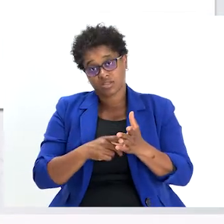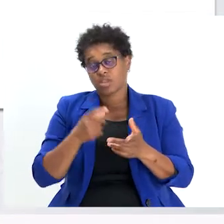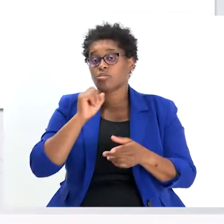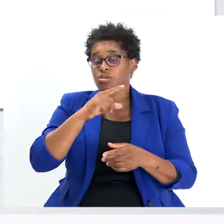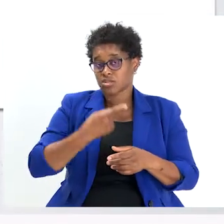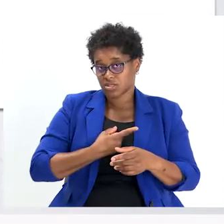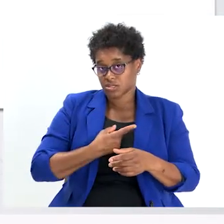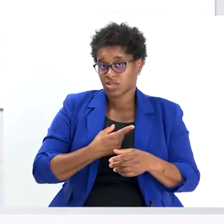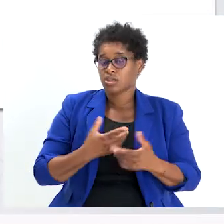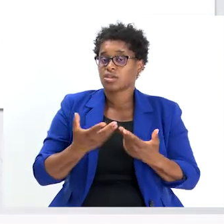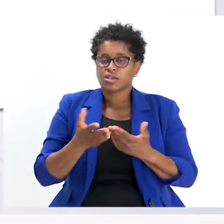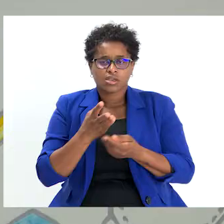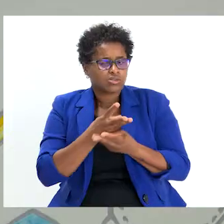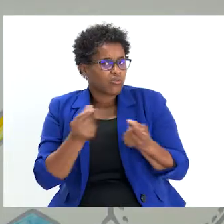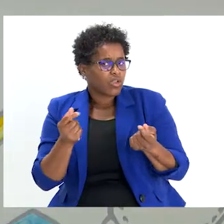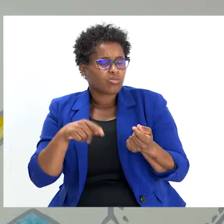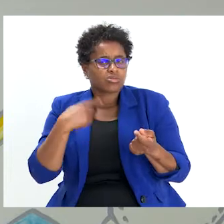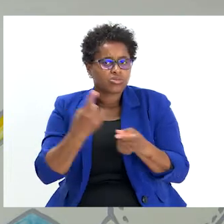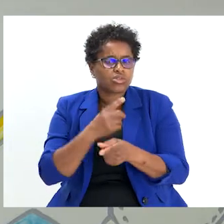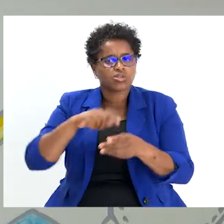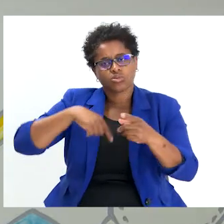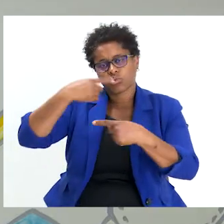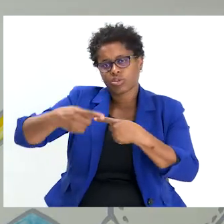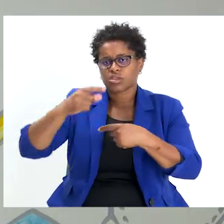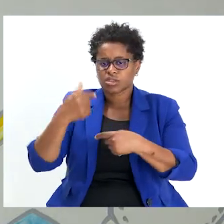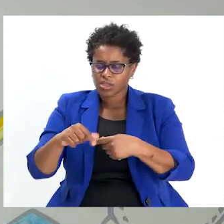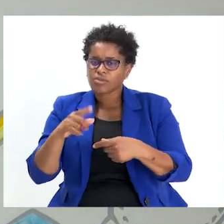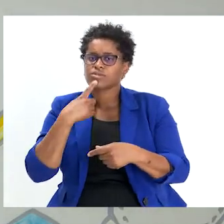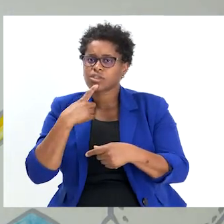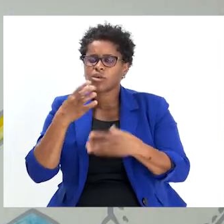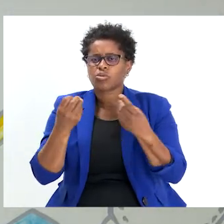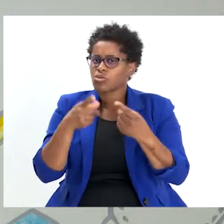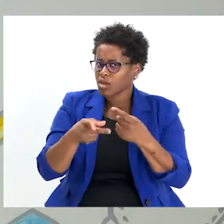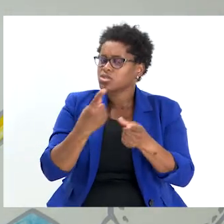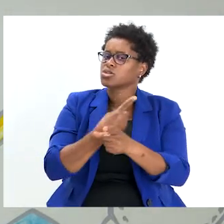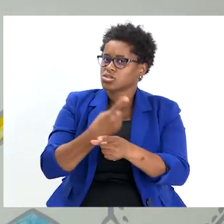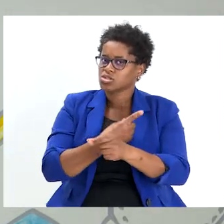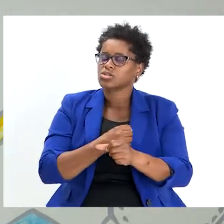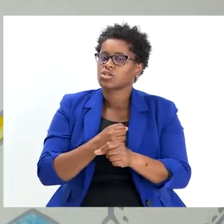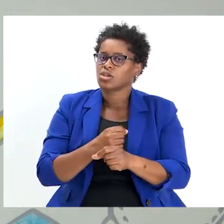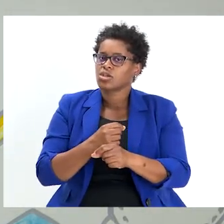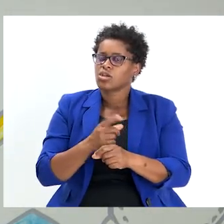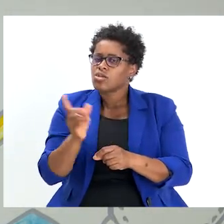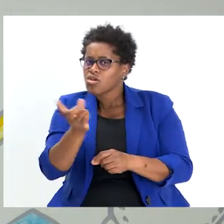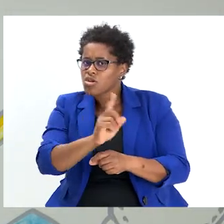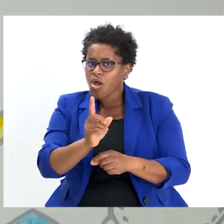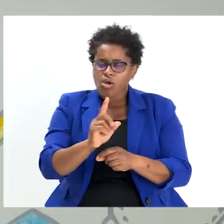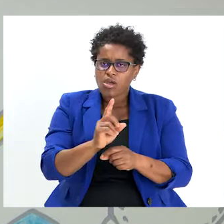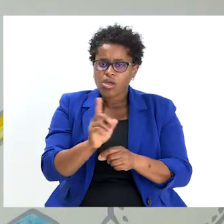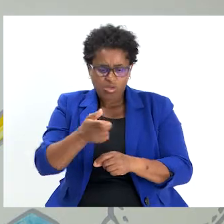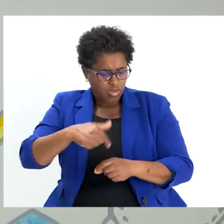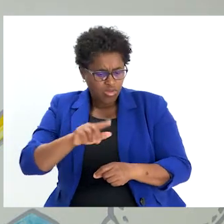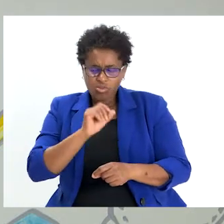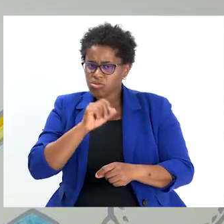bens alternativos. Temos que perceber muito bem esta característica. Não significa que nós